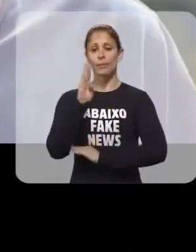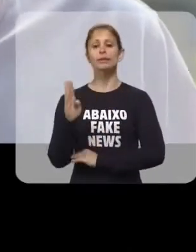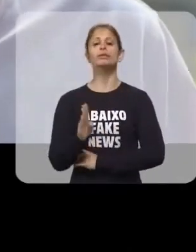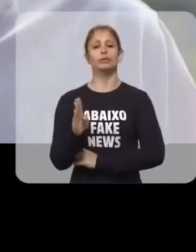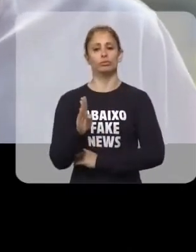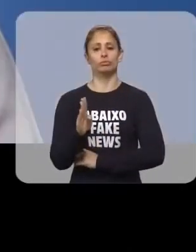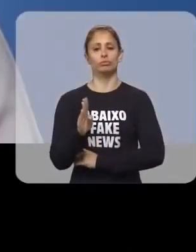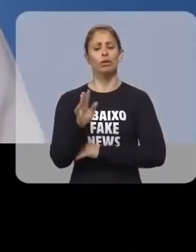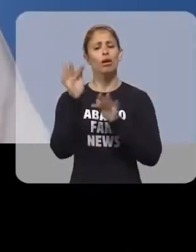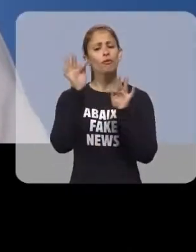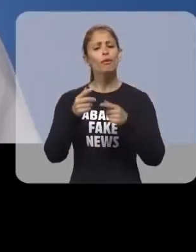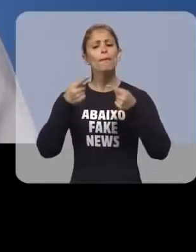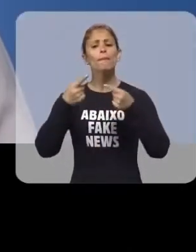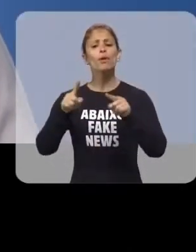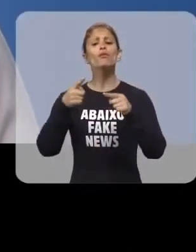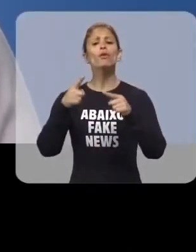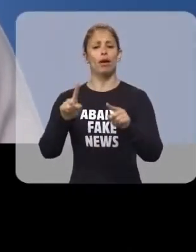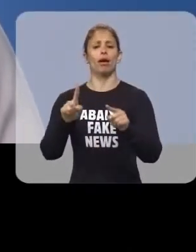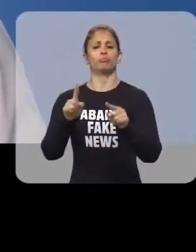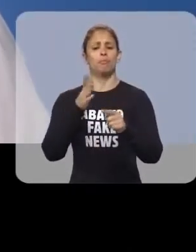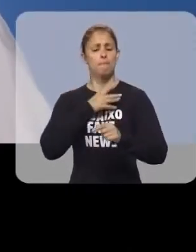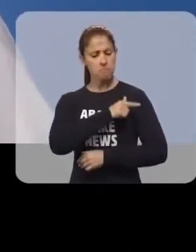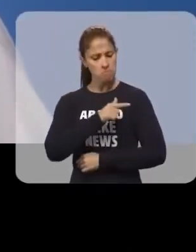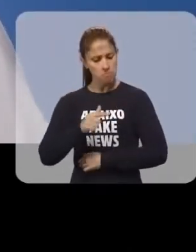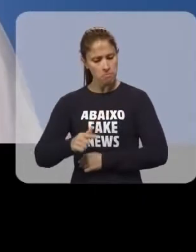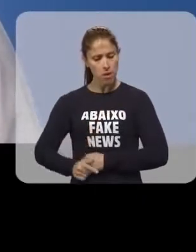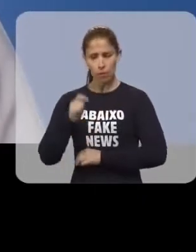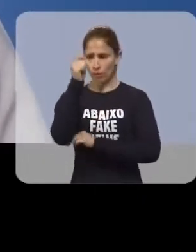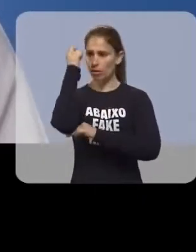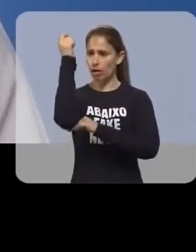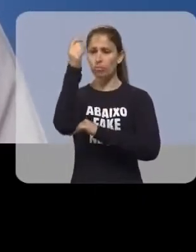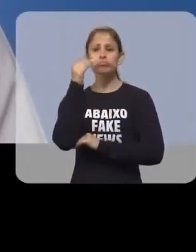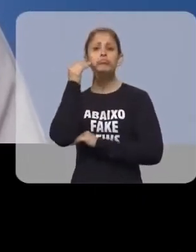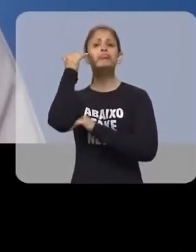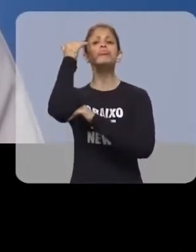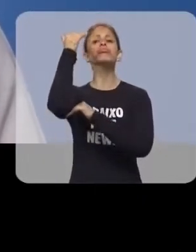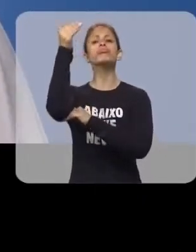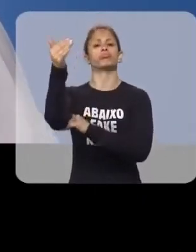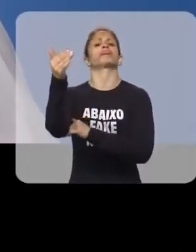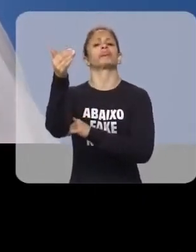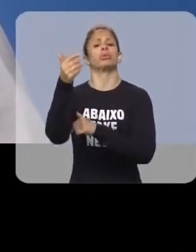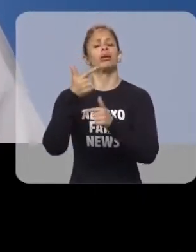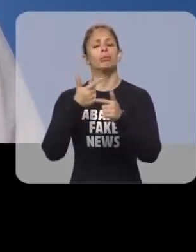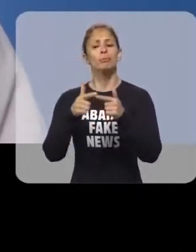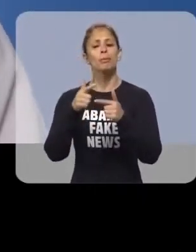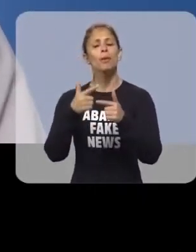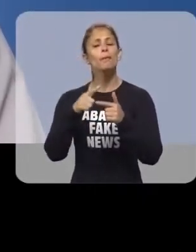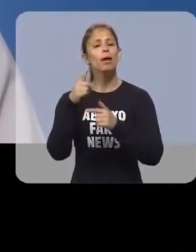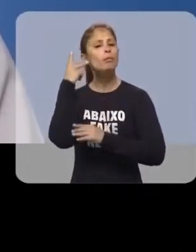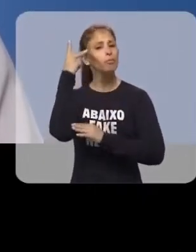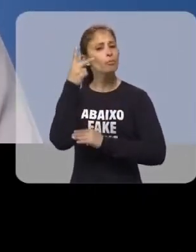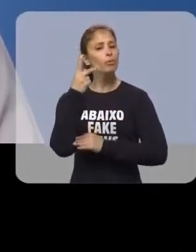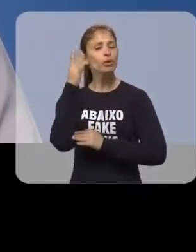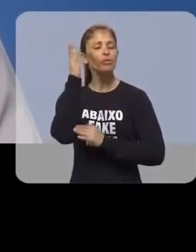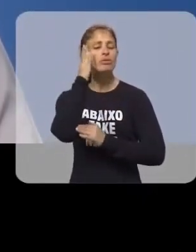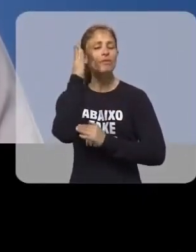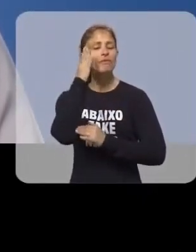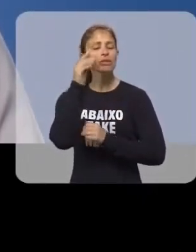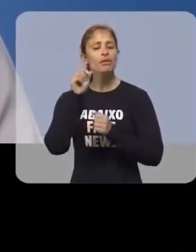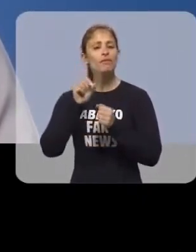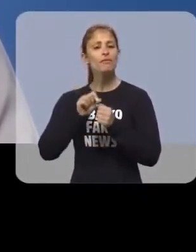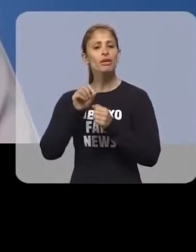para todo o Brasil. Chega de atirar pedras. No meu governo, os gaúchos estarão acima de qualquer rivalidade política. Eu